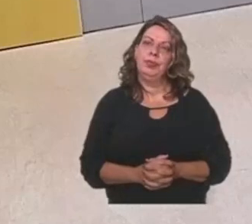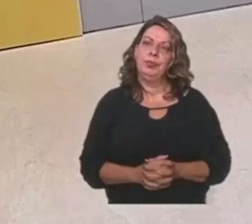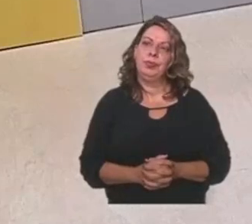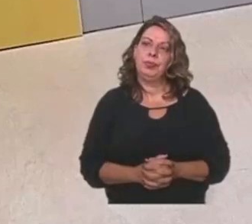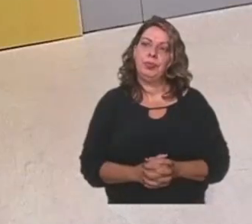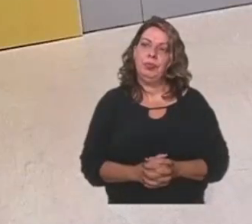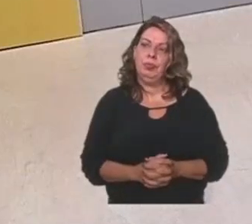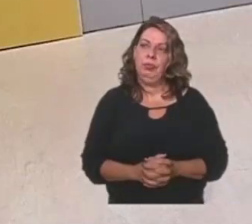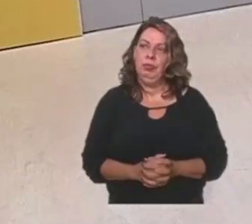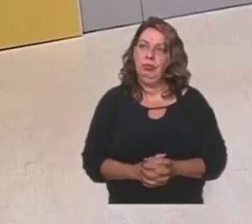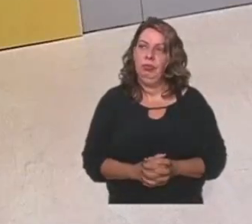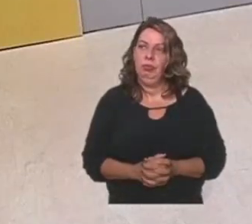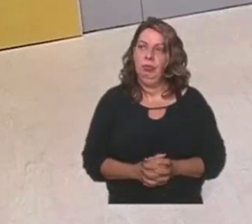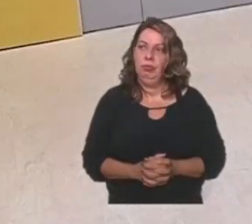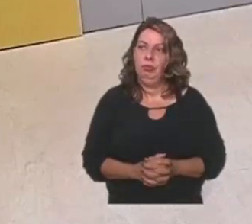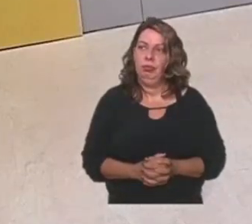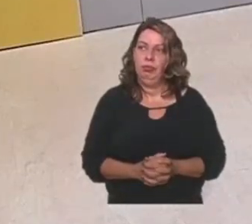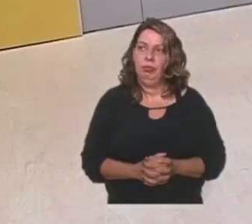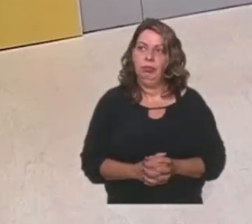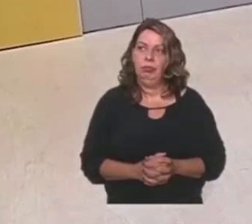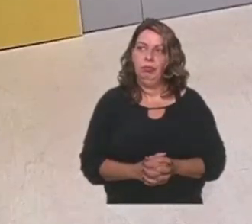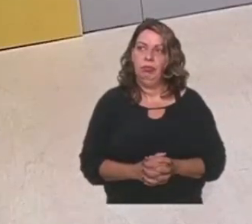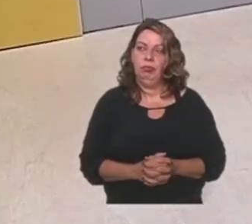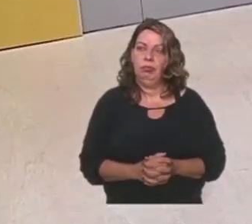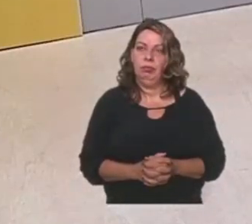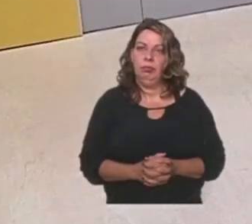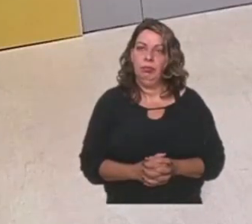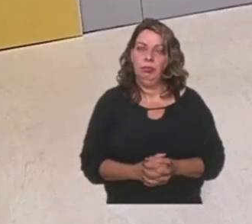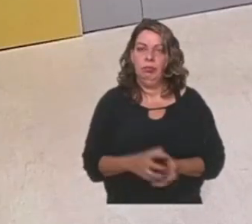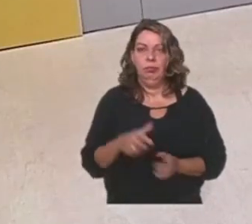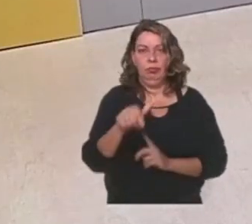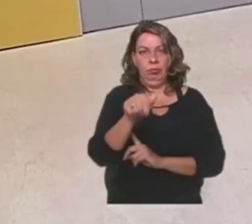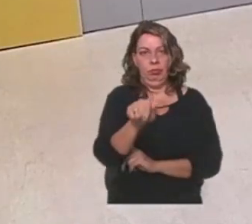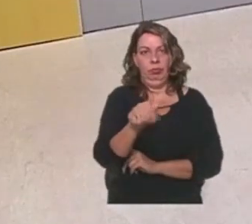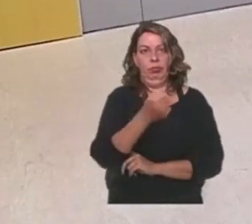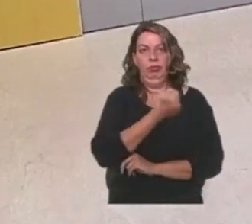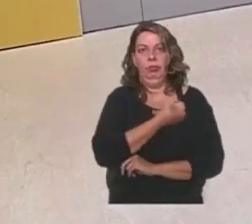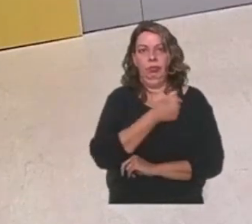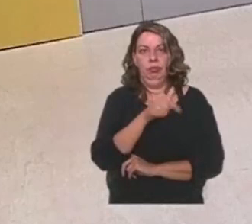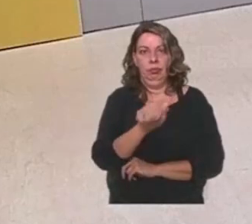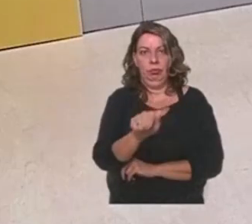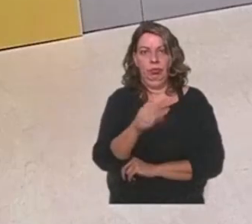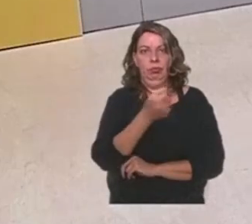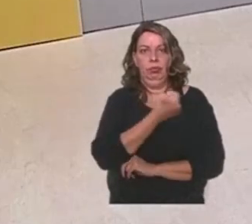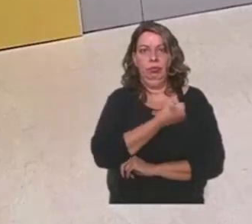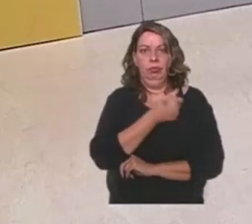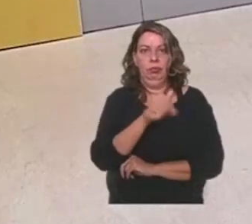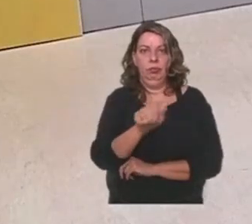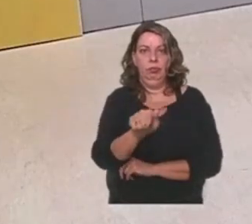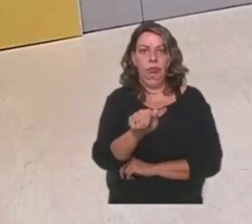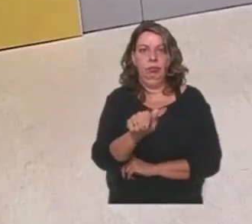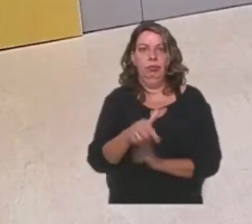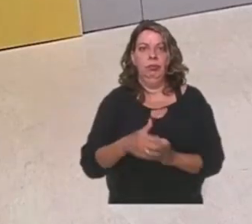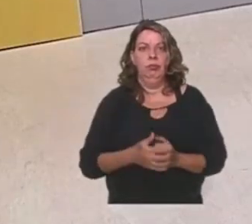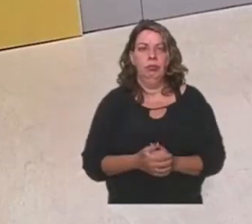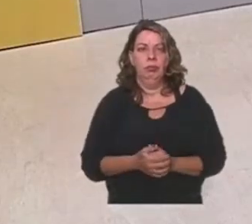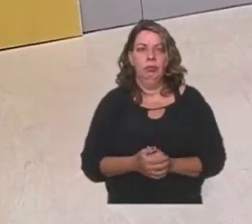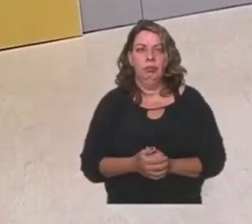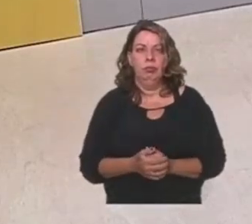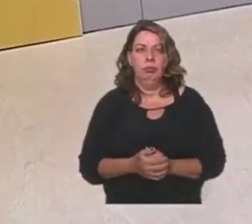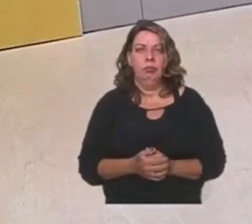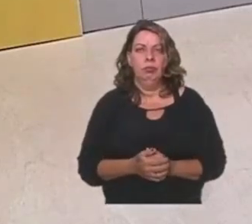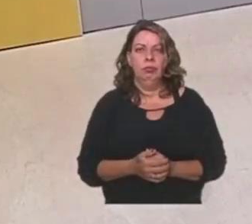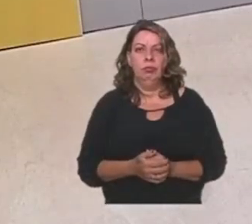21, tá lá no painel e o 7 saiu agora, número 7, número 7,